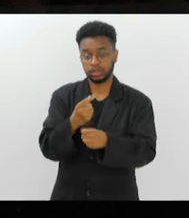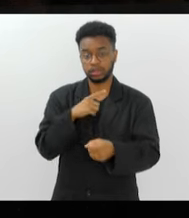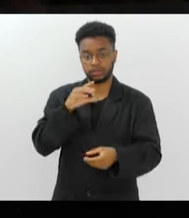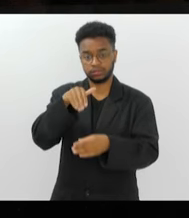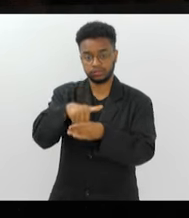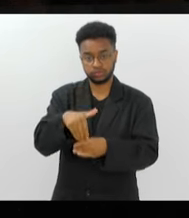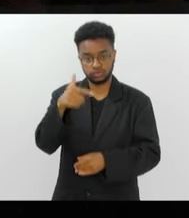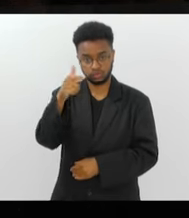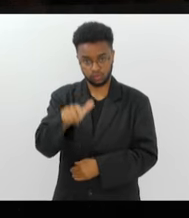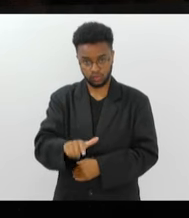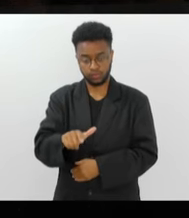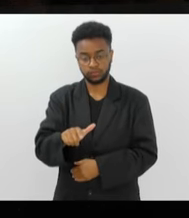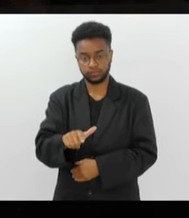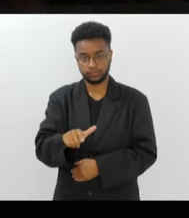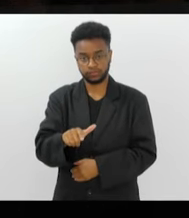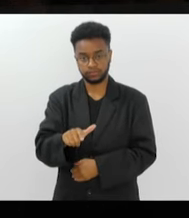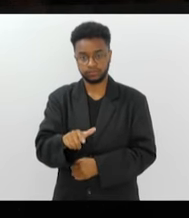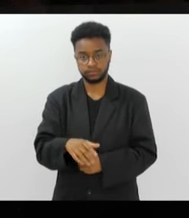eleição.